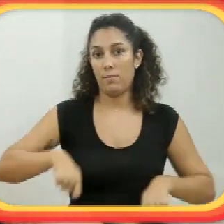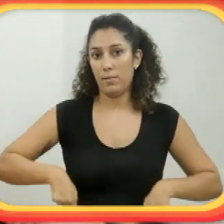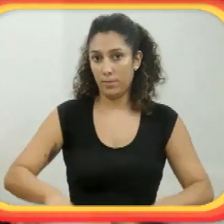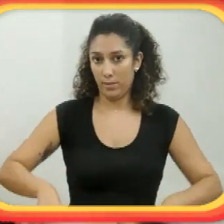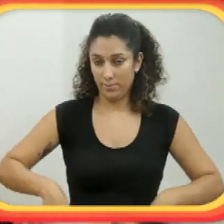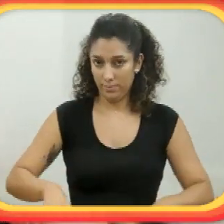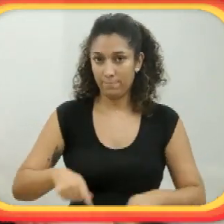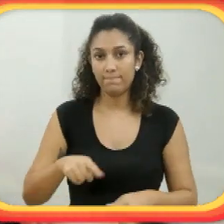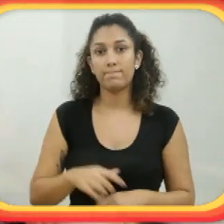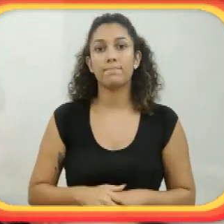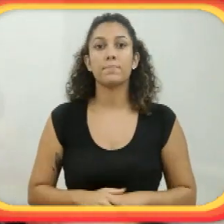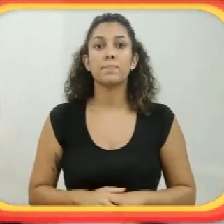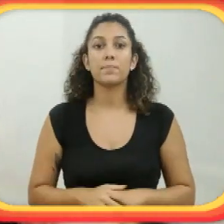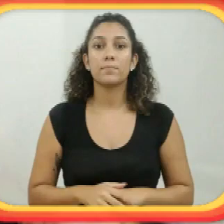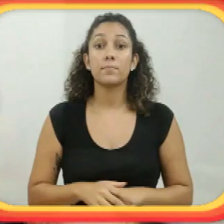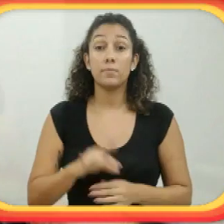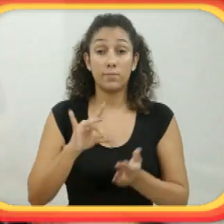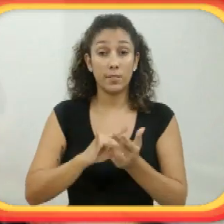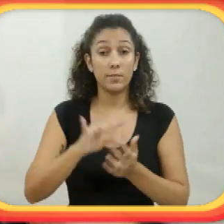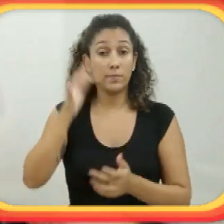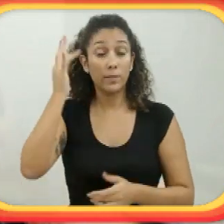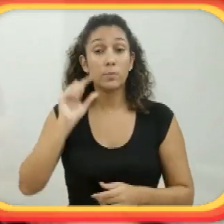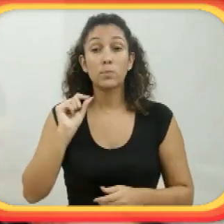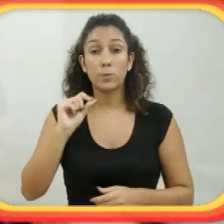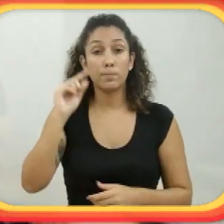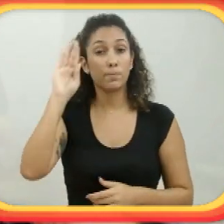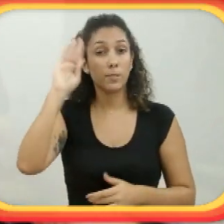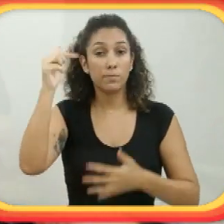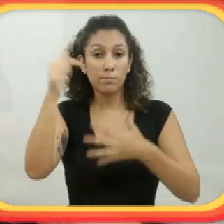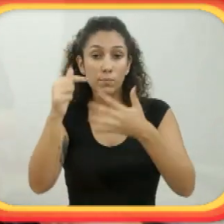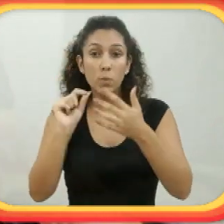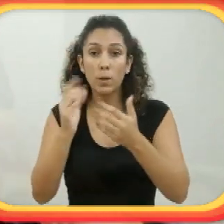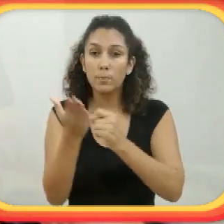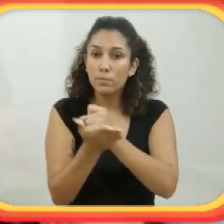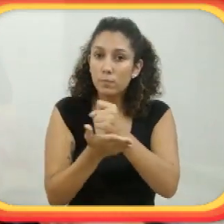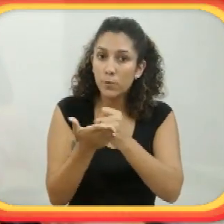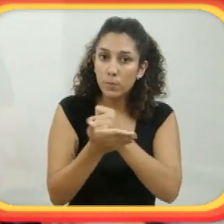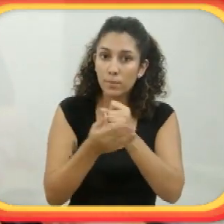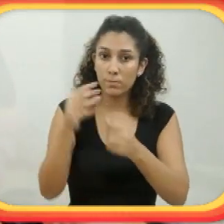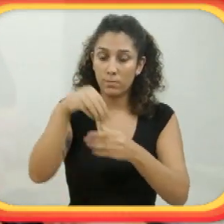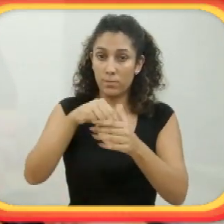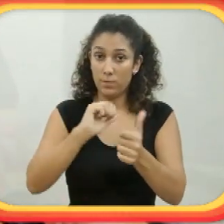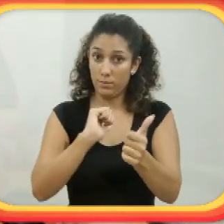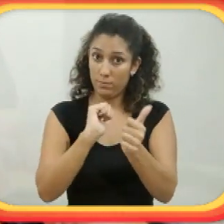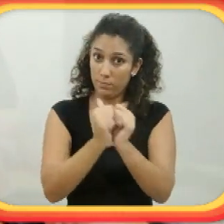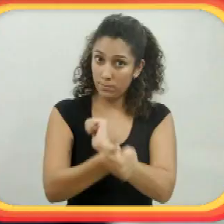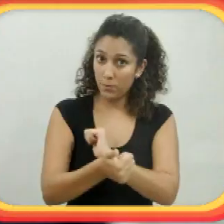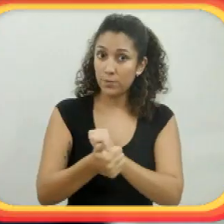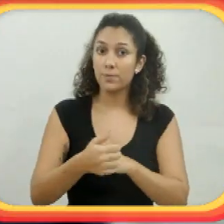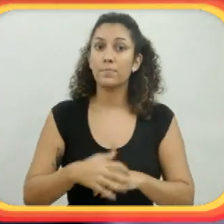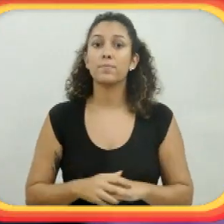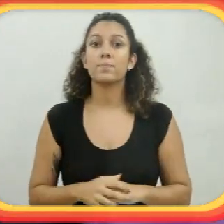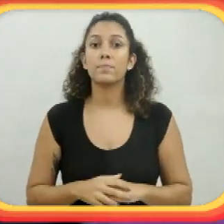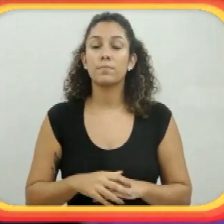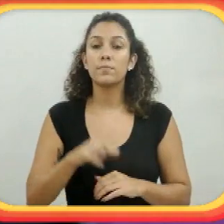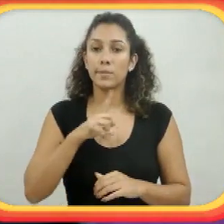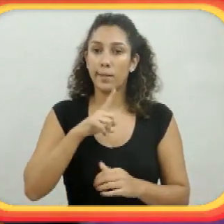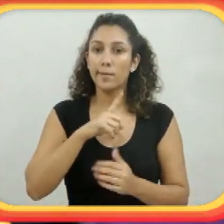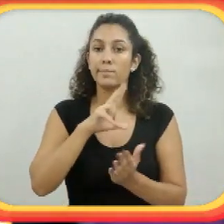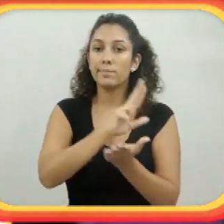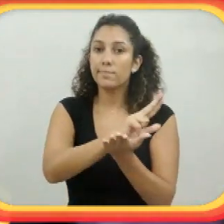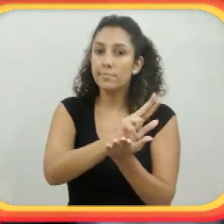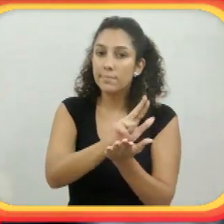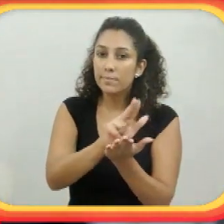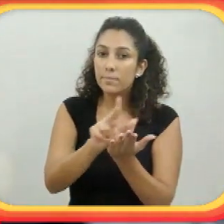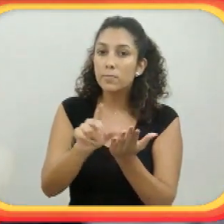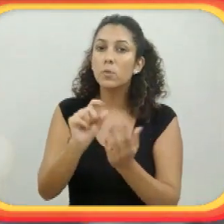Então, o basquete, né, olímpico e o basquete paralímpico. O basquete paralímpico ele é jogado